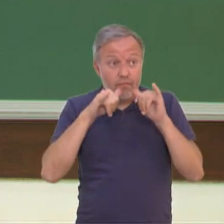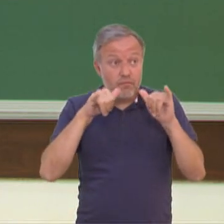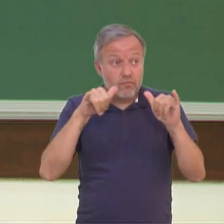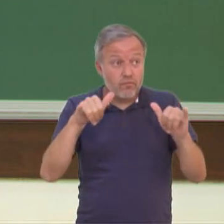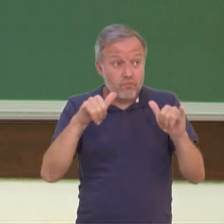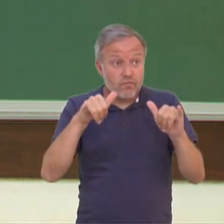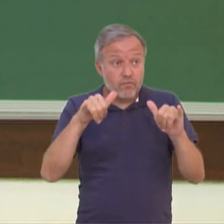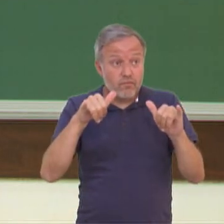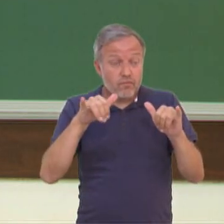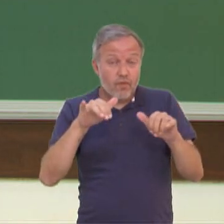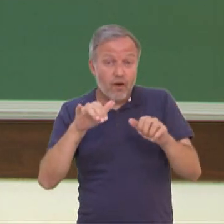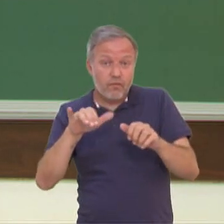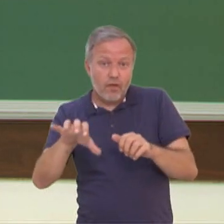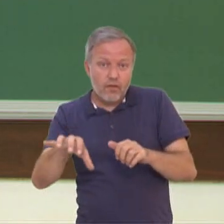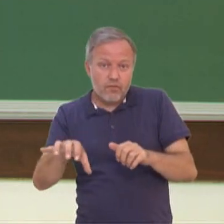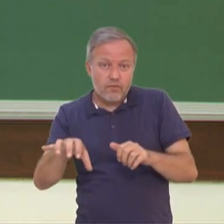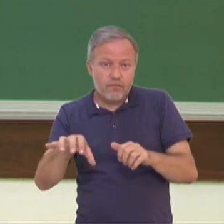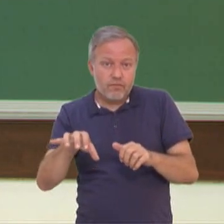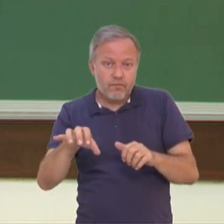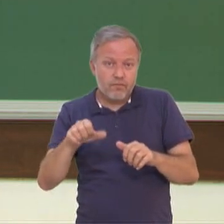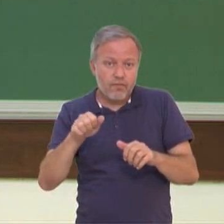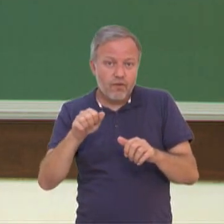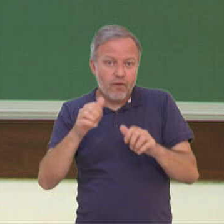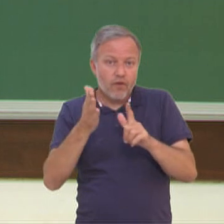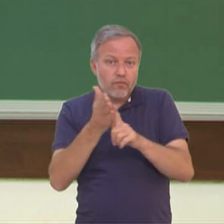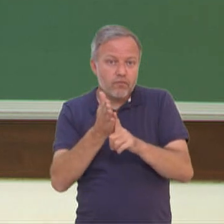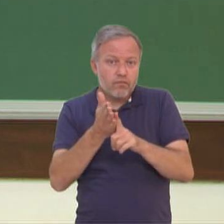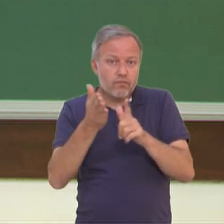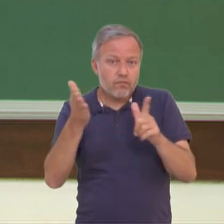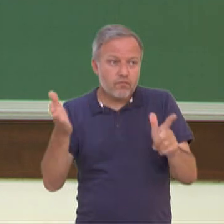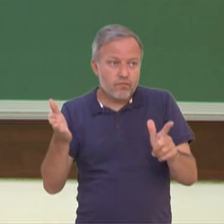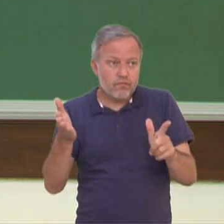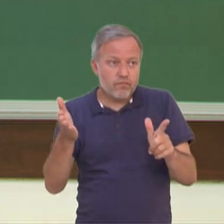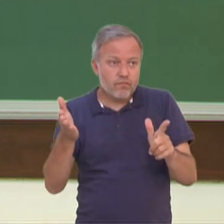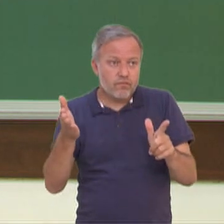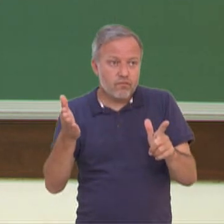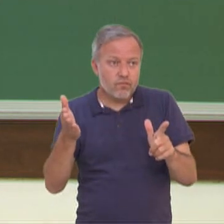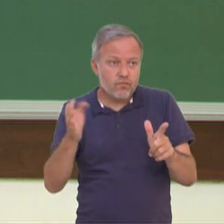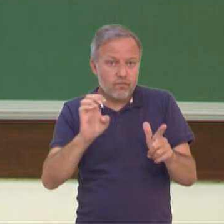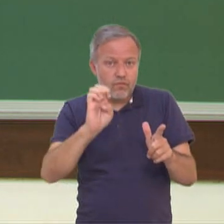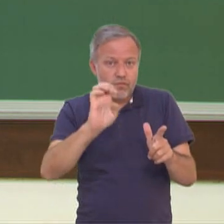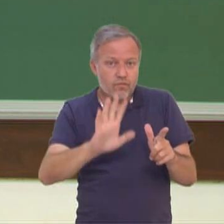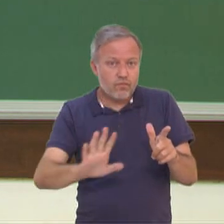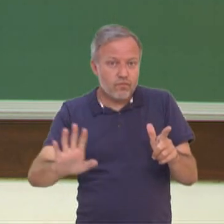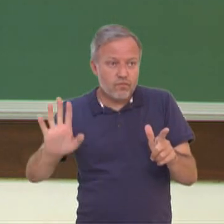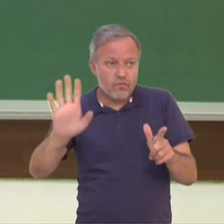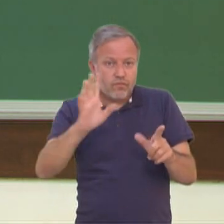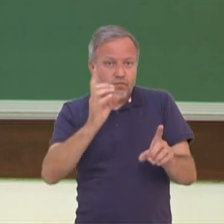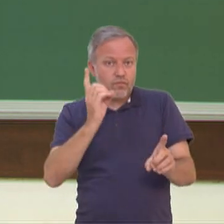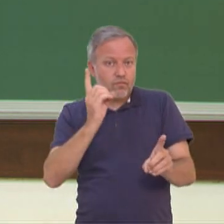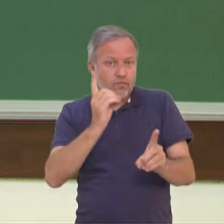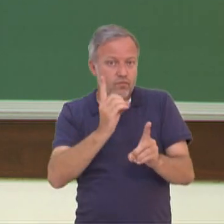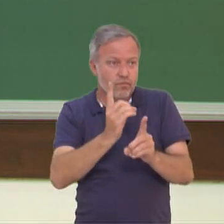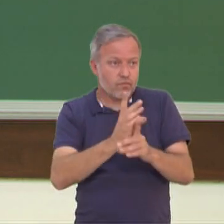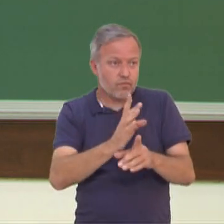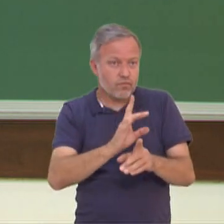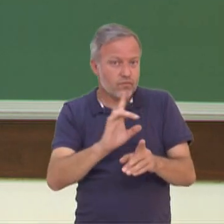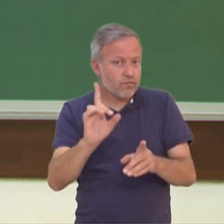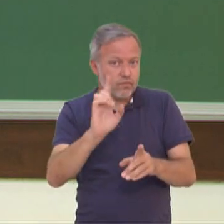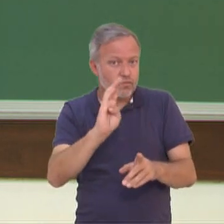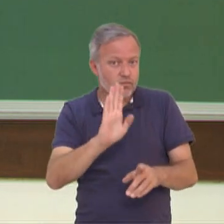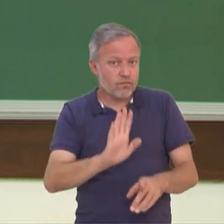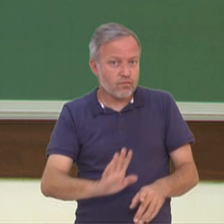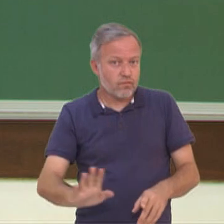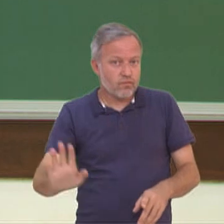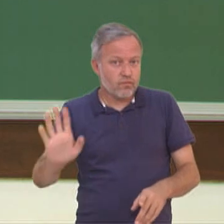noticiazinha. Uma retirada do jornal Estadão sobre uma descoberta bem interessante que não foi feita por brasileiros,